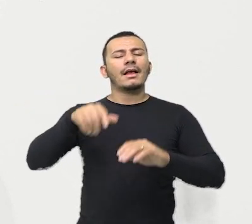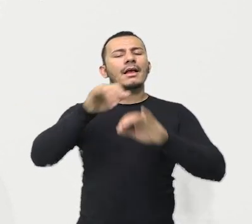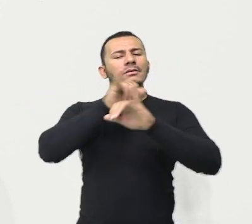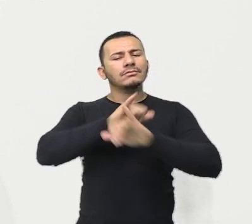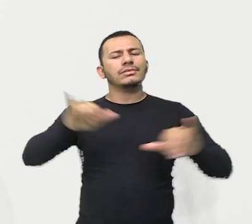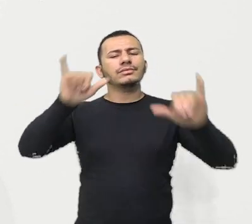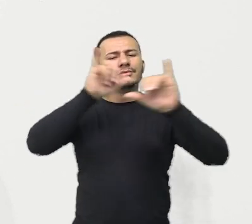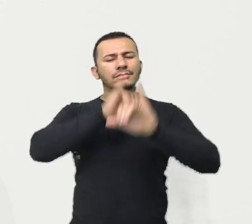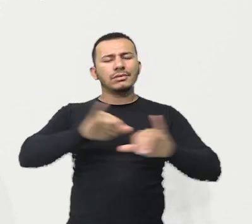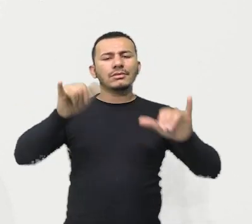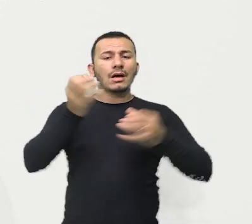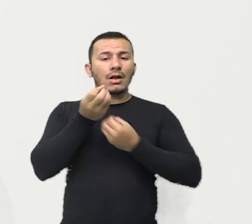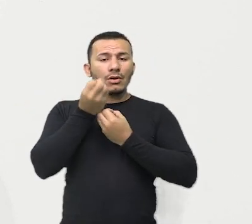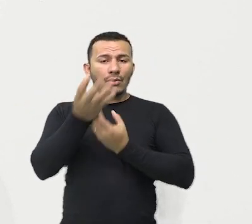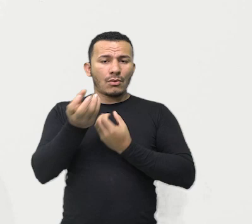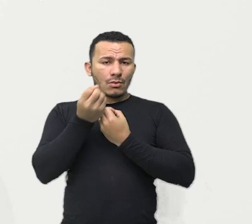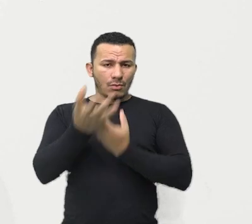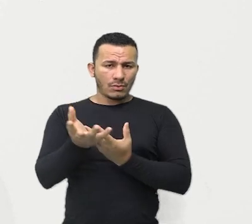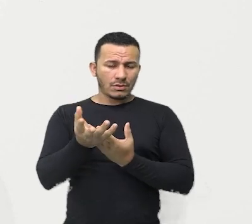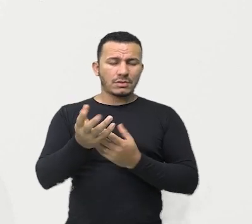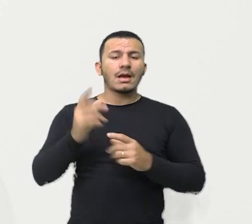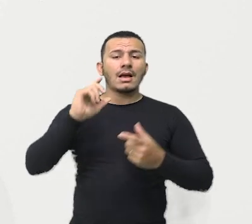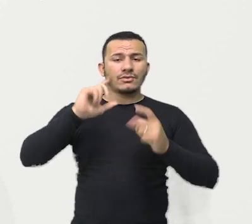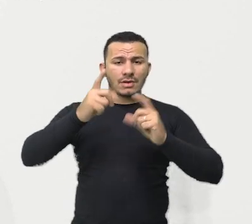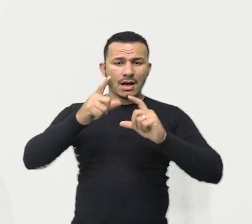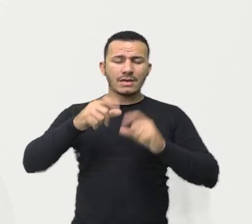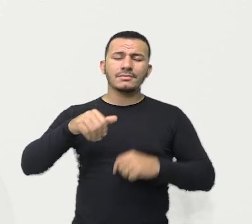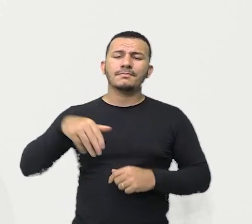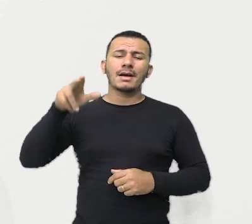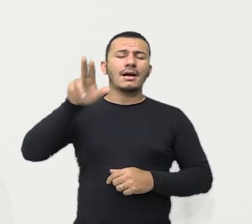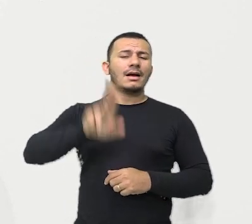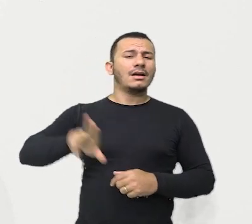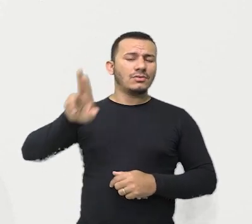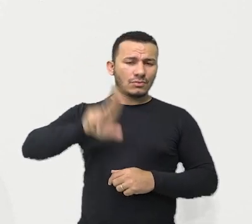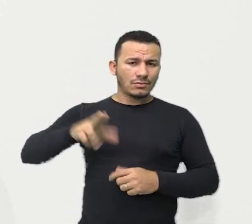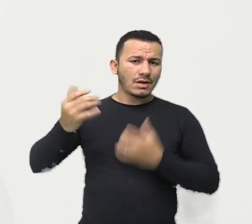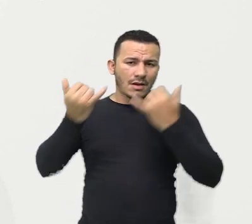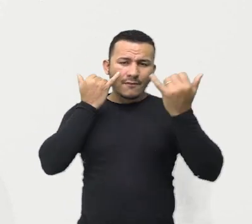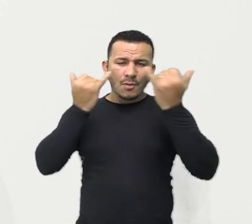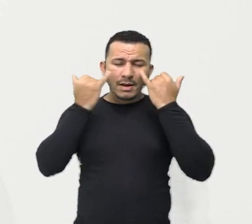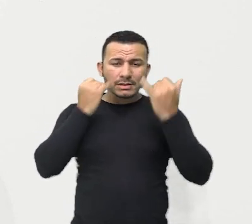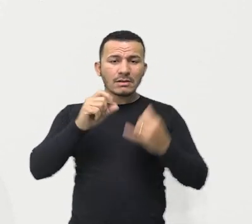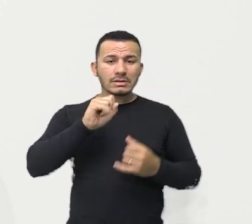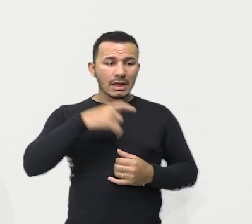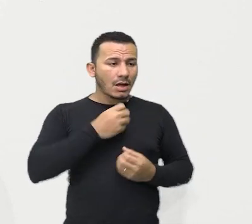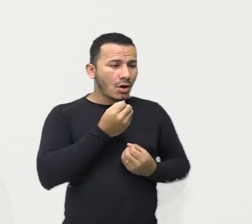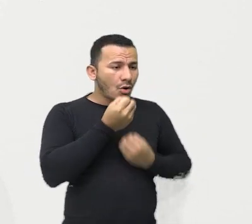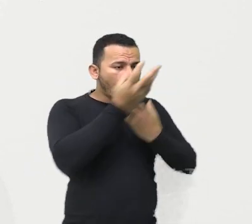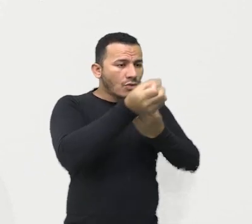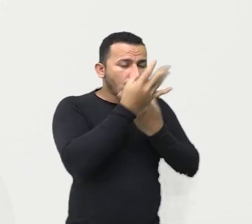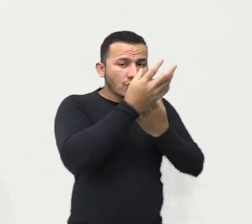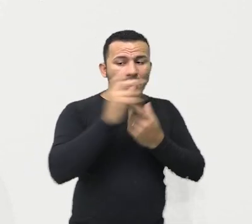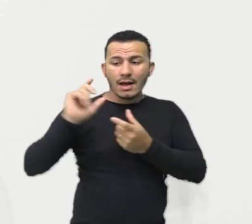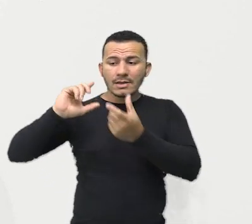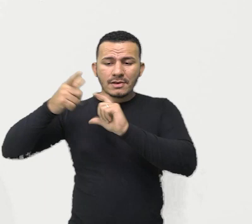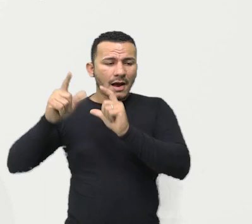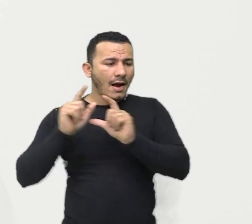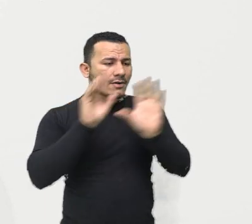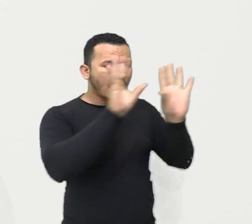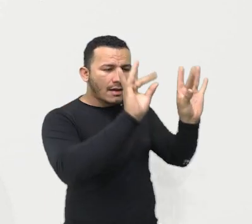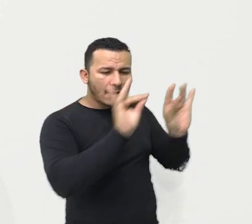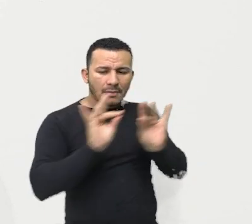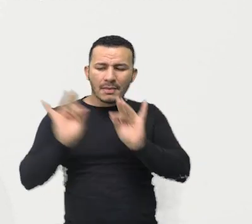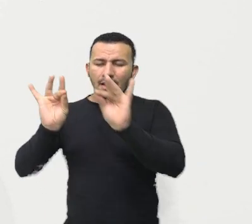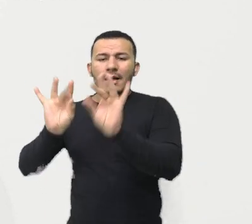de notícia. É muito comum que as charges utilizem isso, tá, gente? Essa notícia, esse